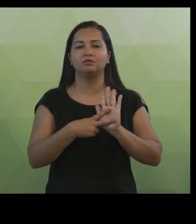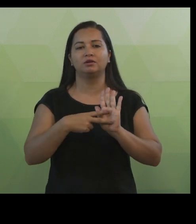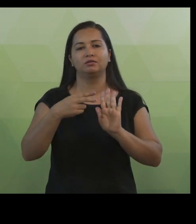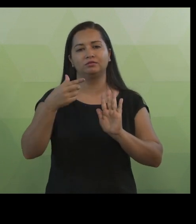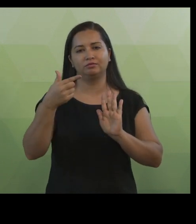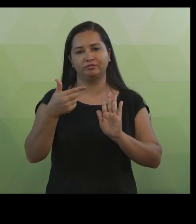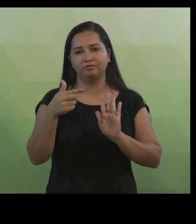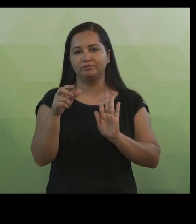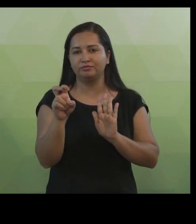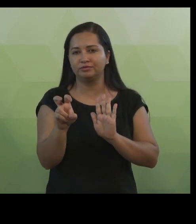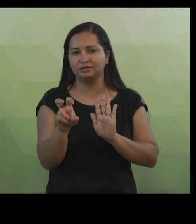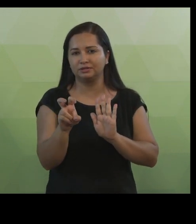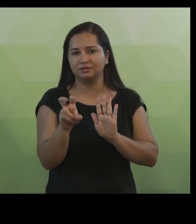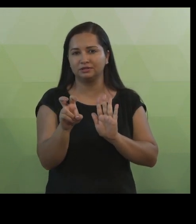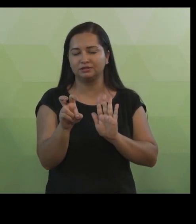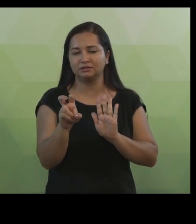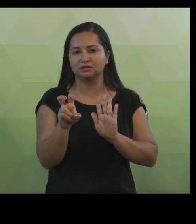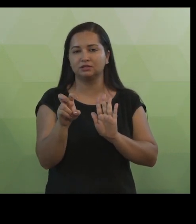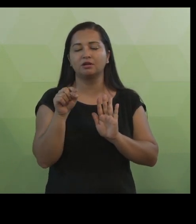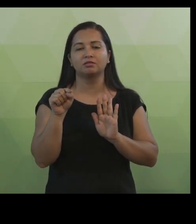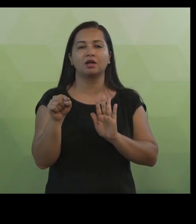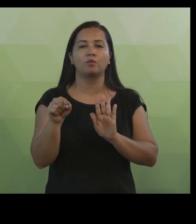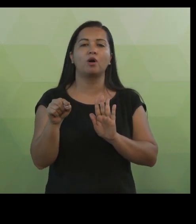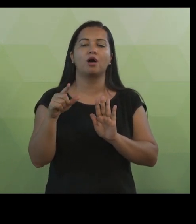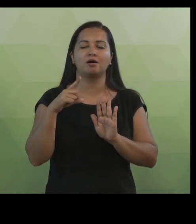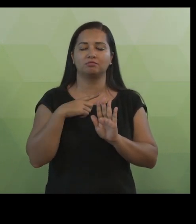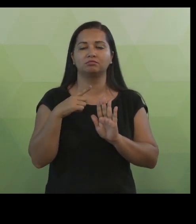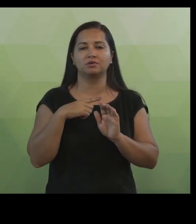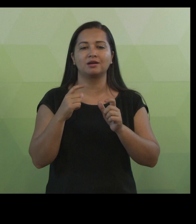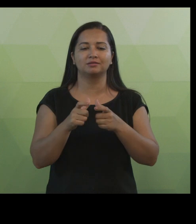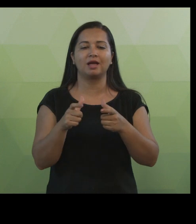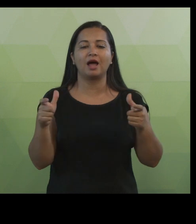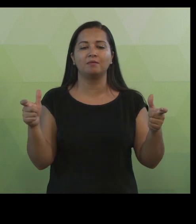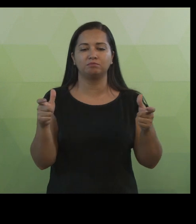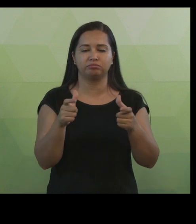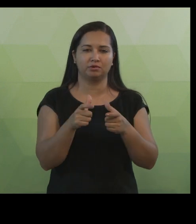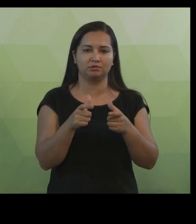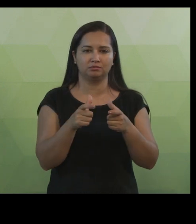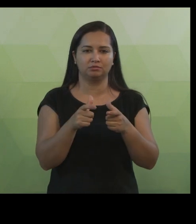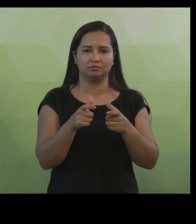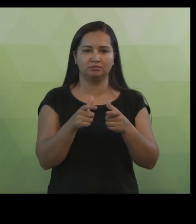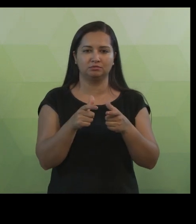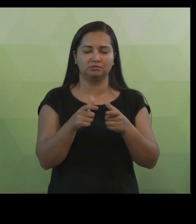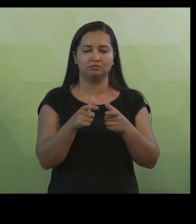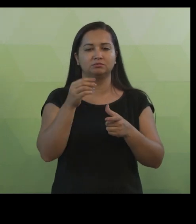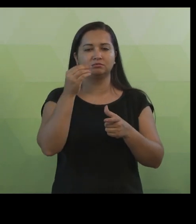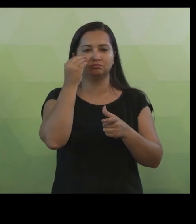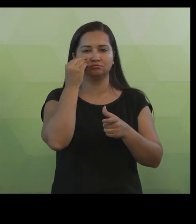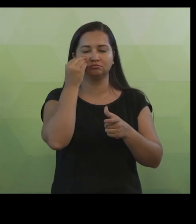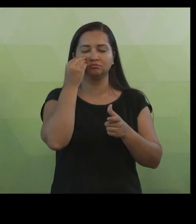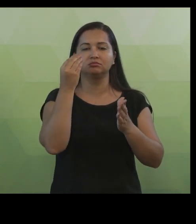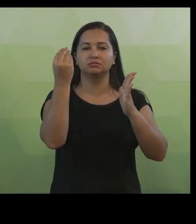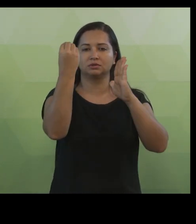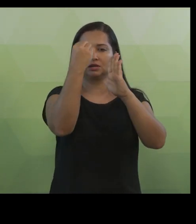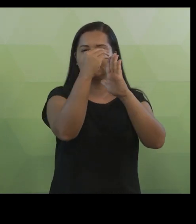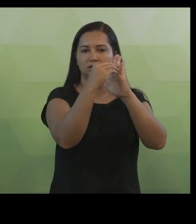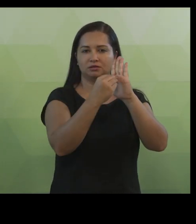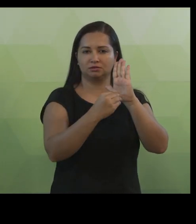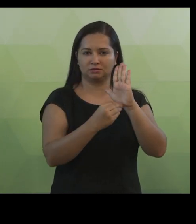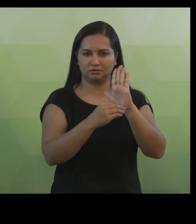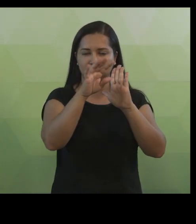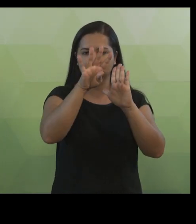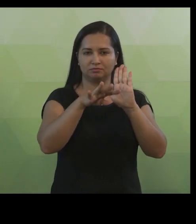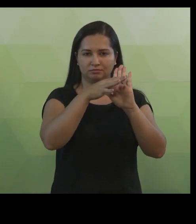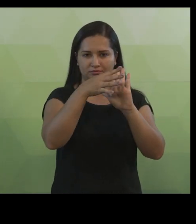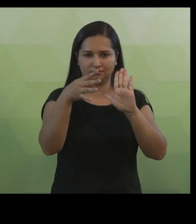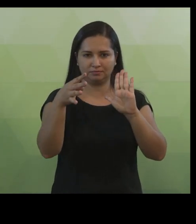que é equivalente a uma matriz do tipo 5 por 5. É como se fosse 5 linhas por 5 colunas.